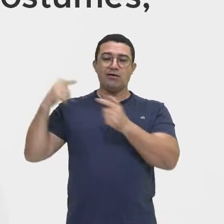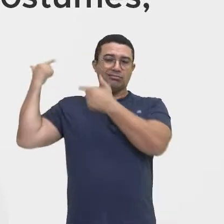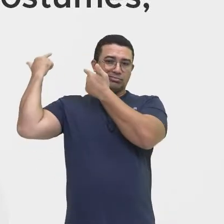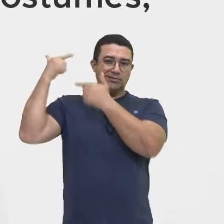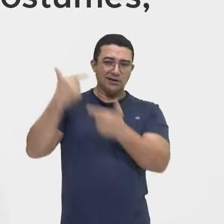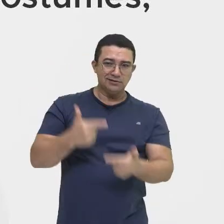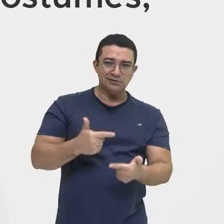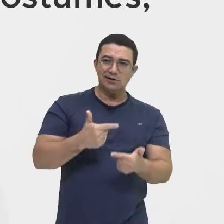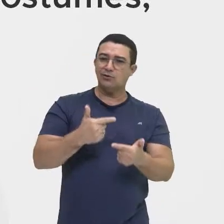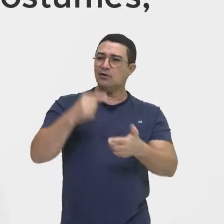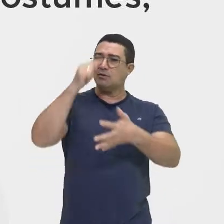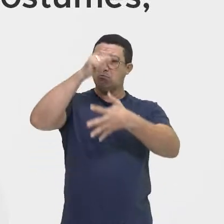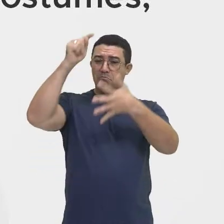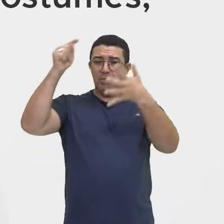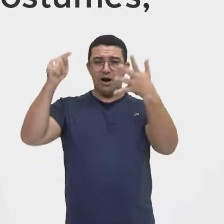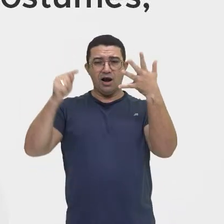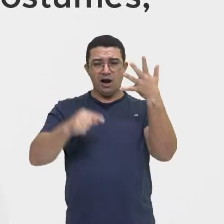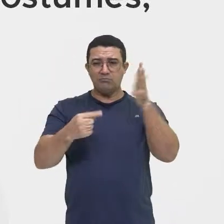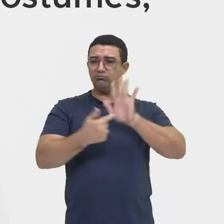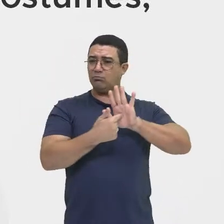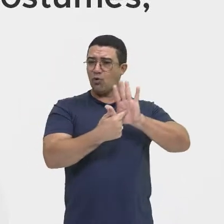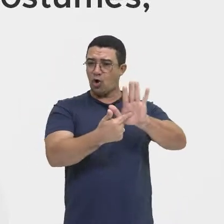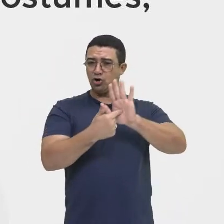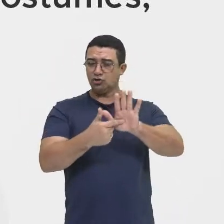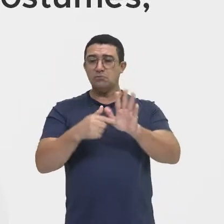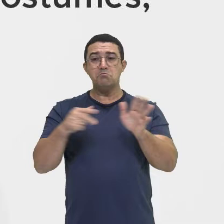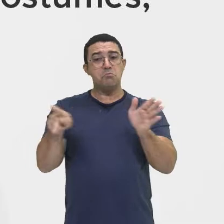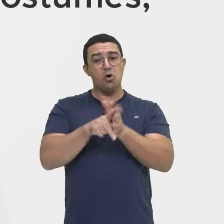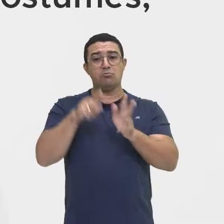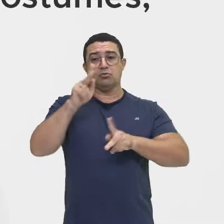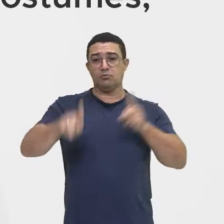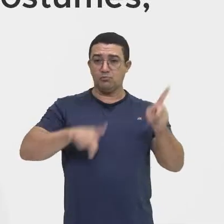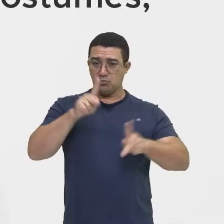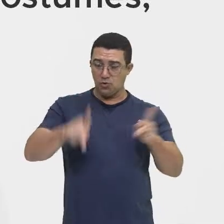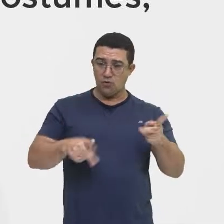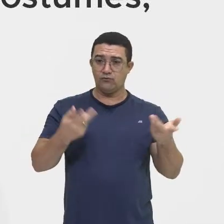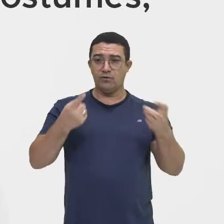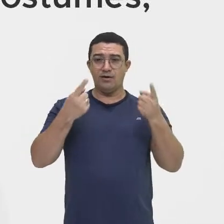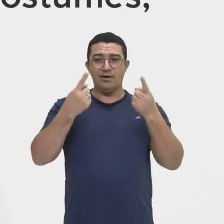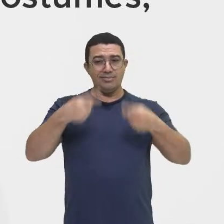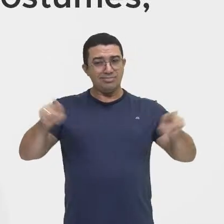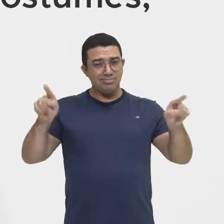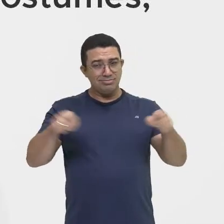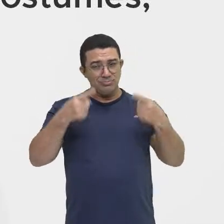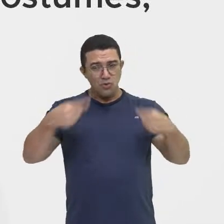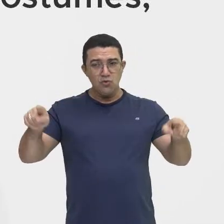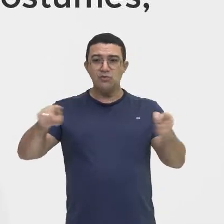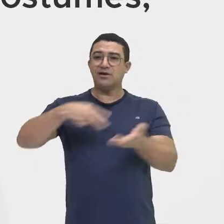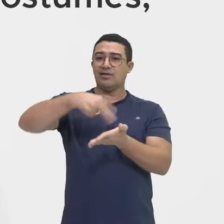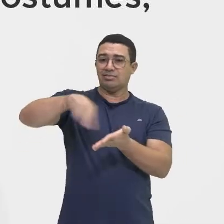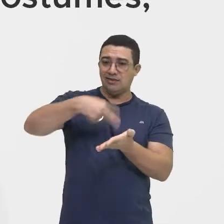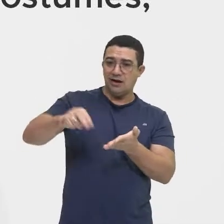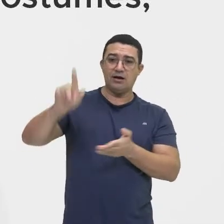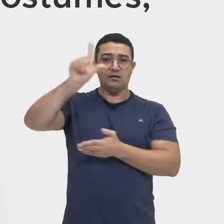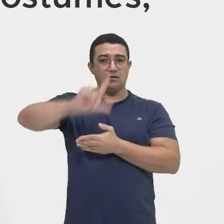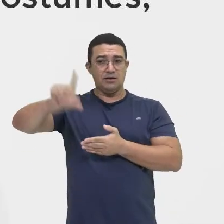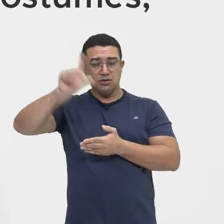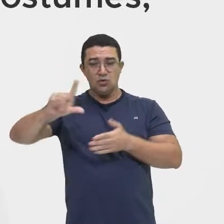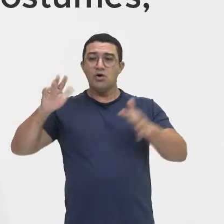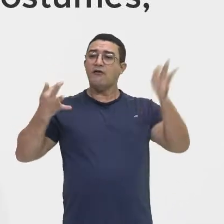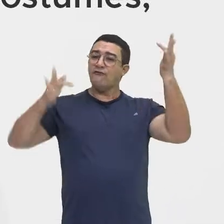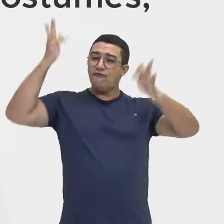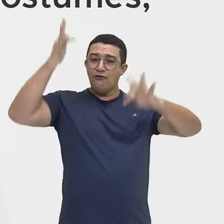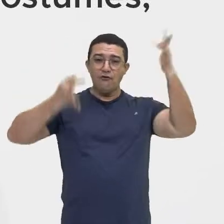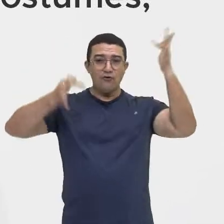suas mais diversas manifestações de um povo. Dança, música, literatura, folclore, arte.